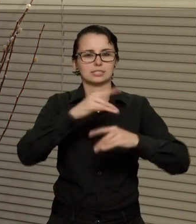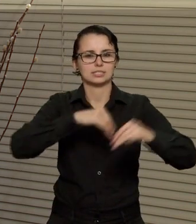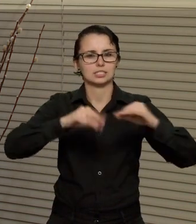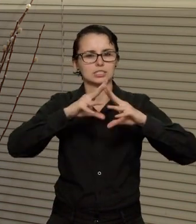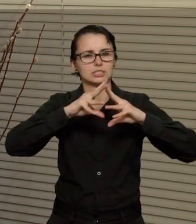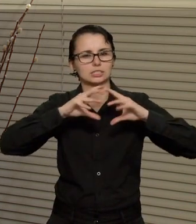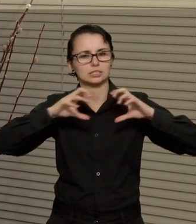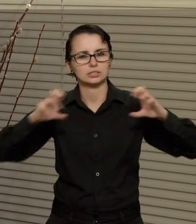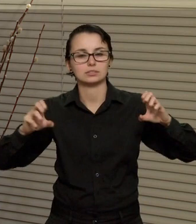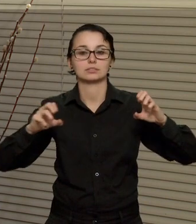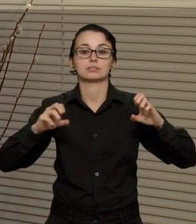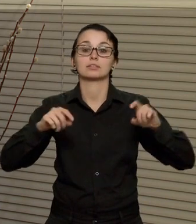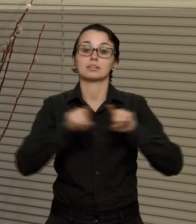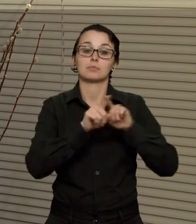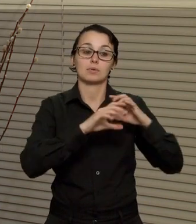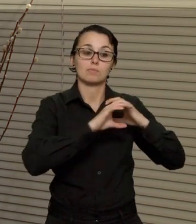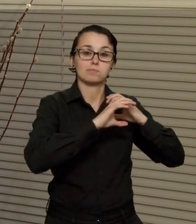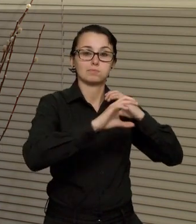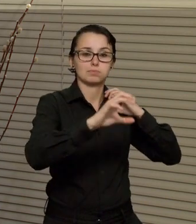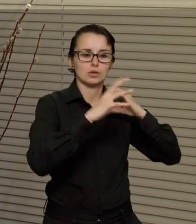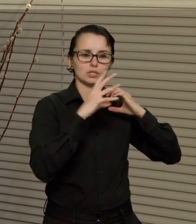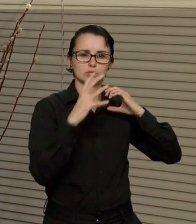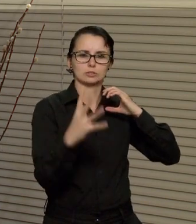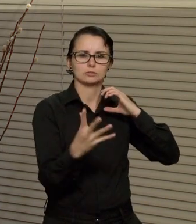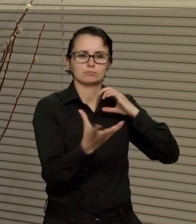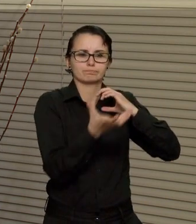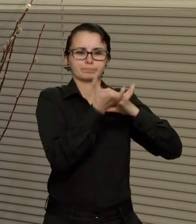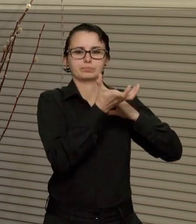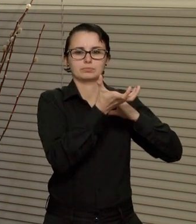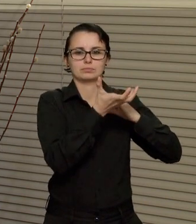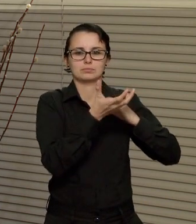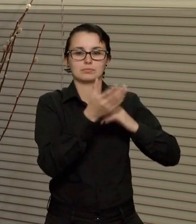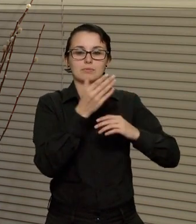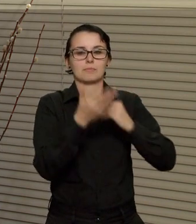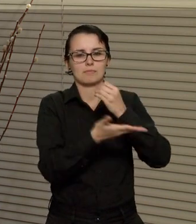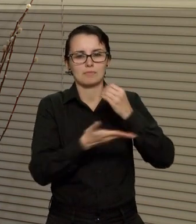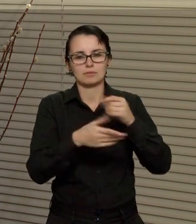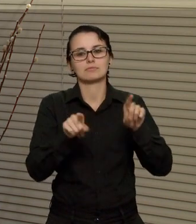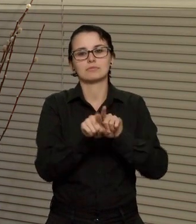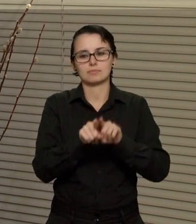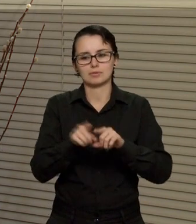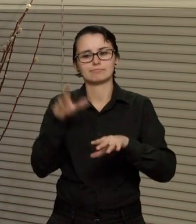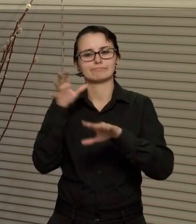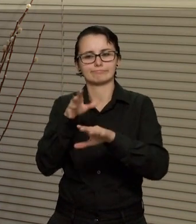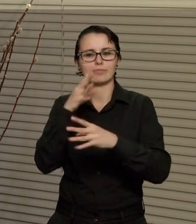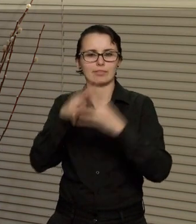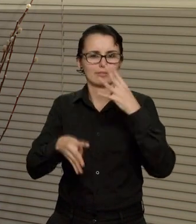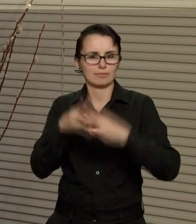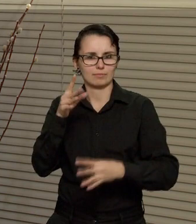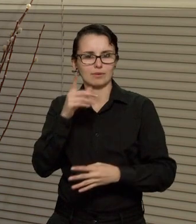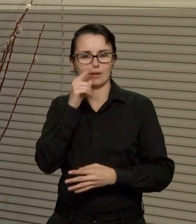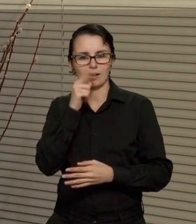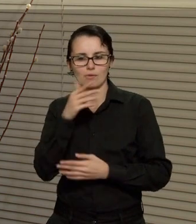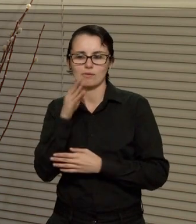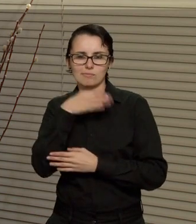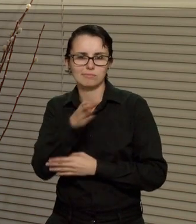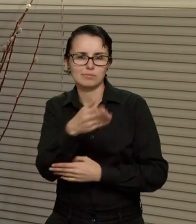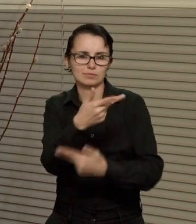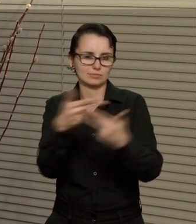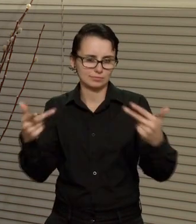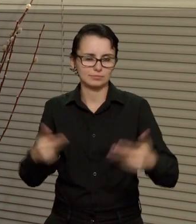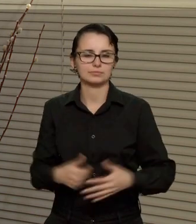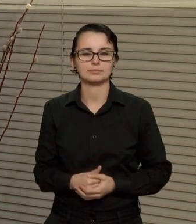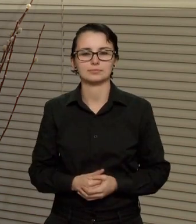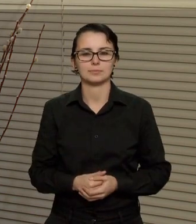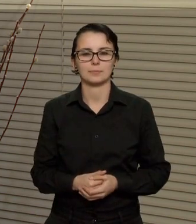promover incrustações nas tubulações, além de interferir na vida aquática. A alcalinidade da água